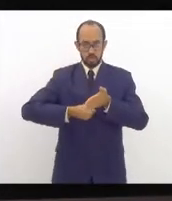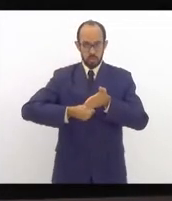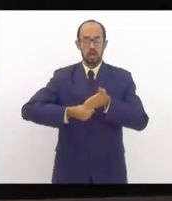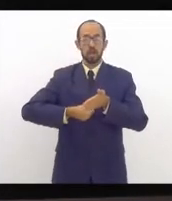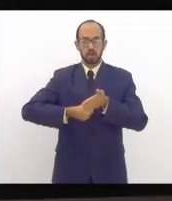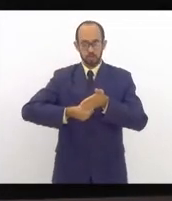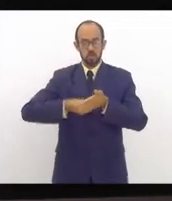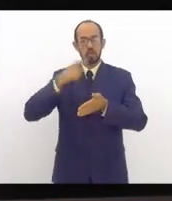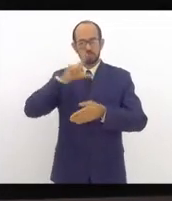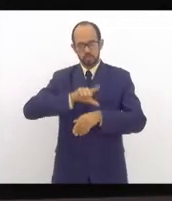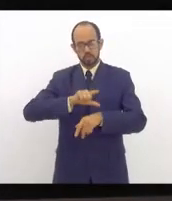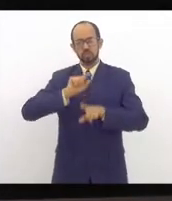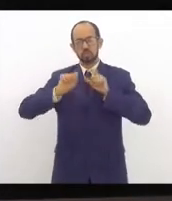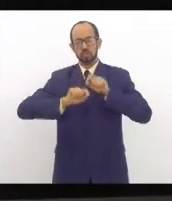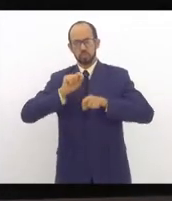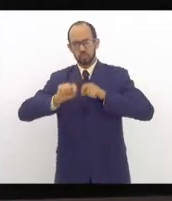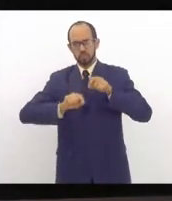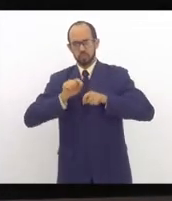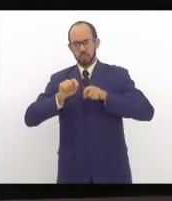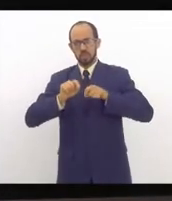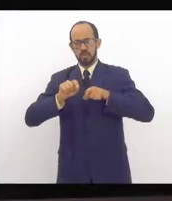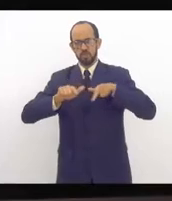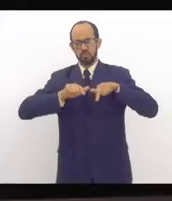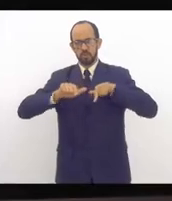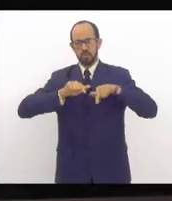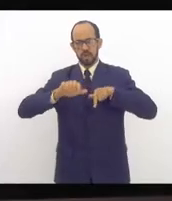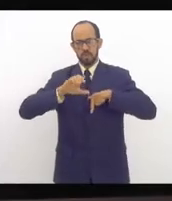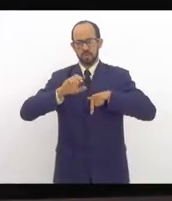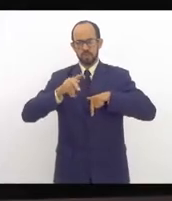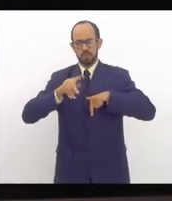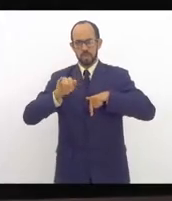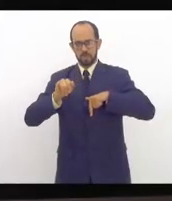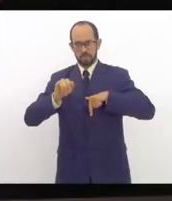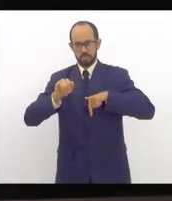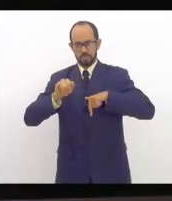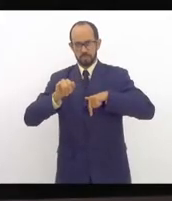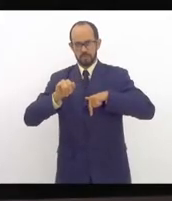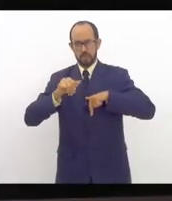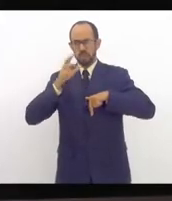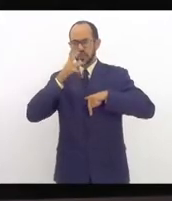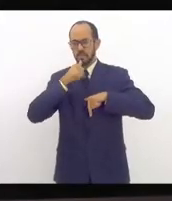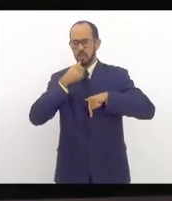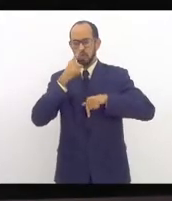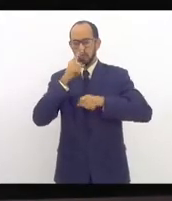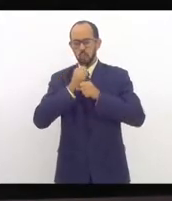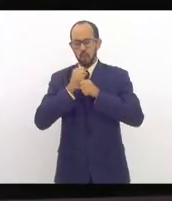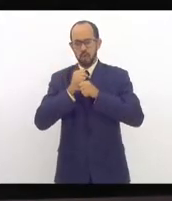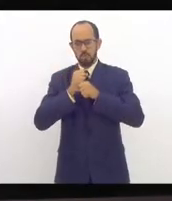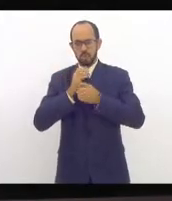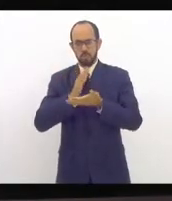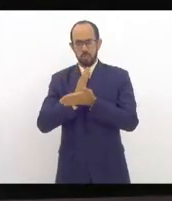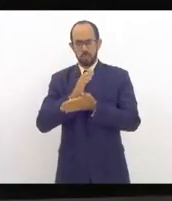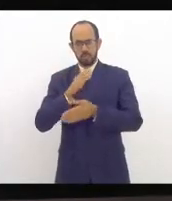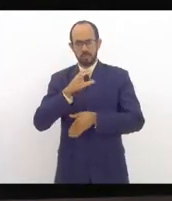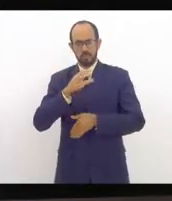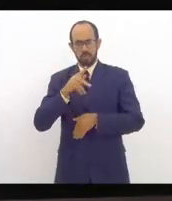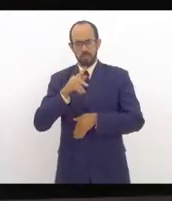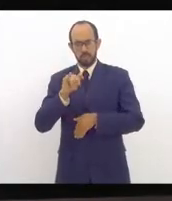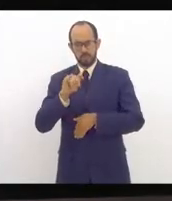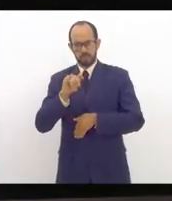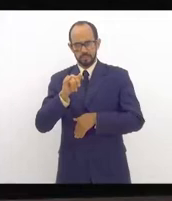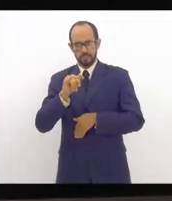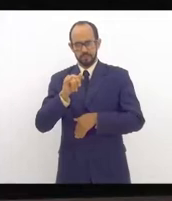reabilizar os trabalhos da CPI primeiro a CPI tem sido aprovado demorou um ano para ser aprovado está lá CPI